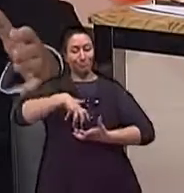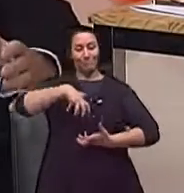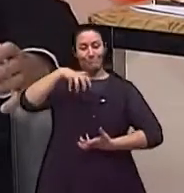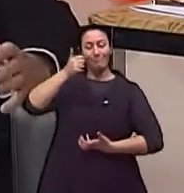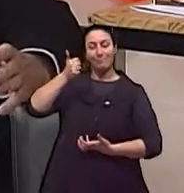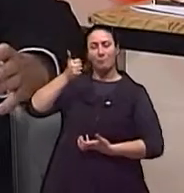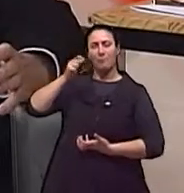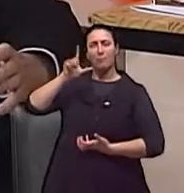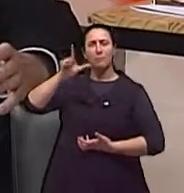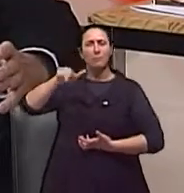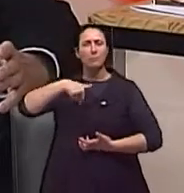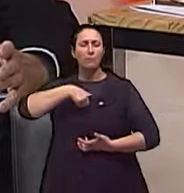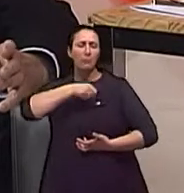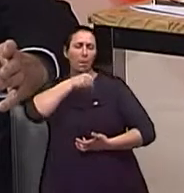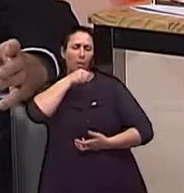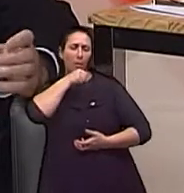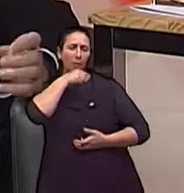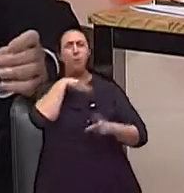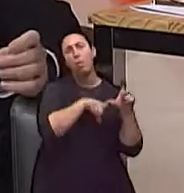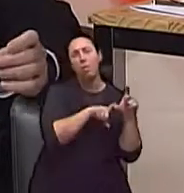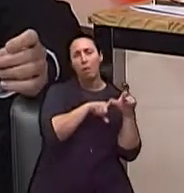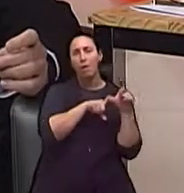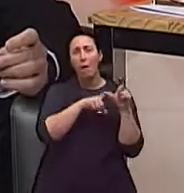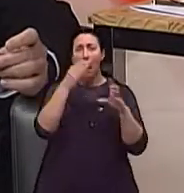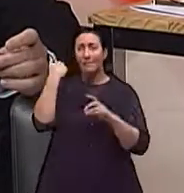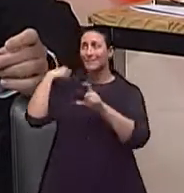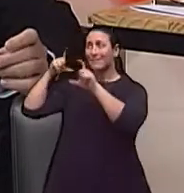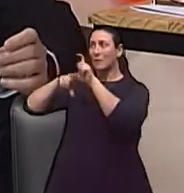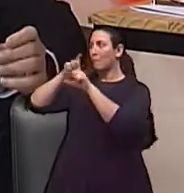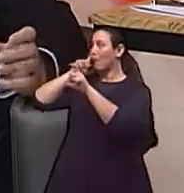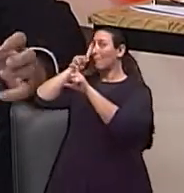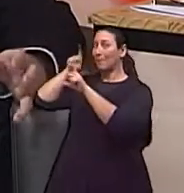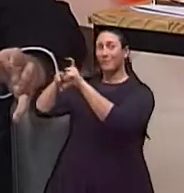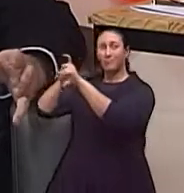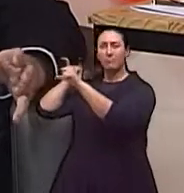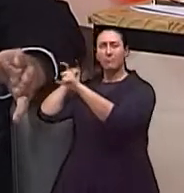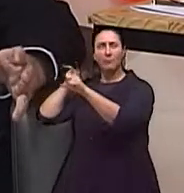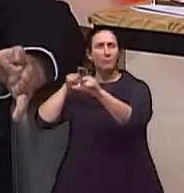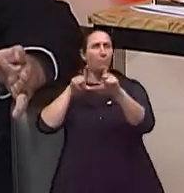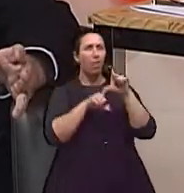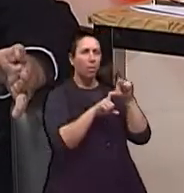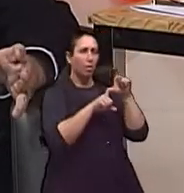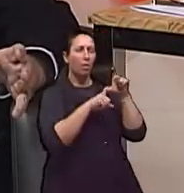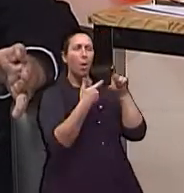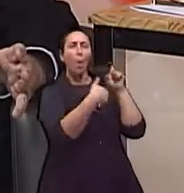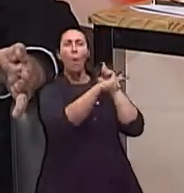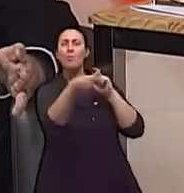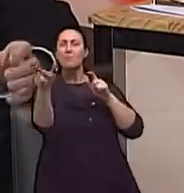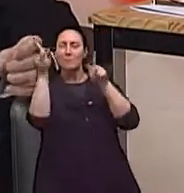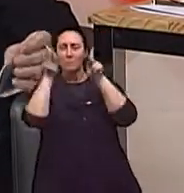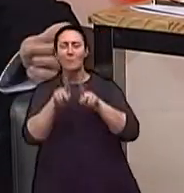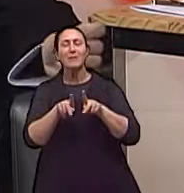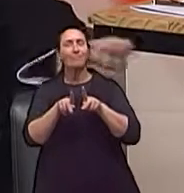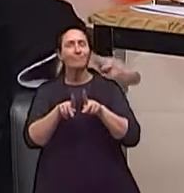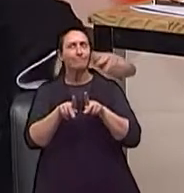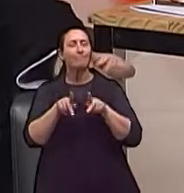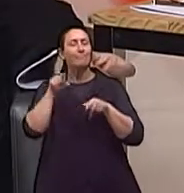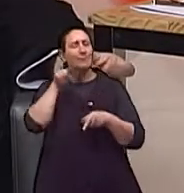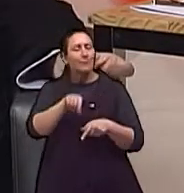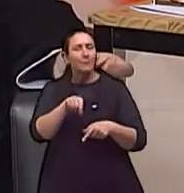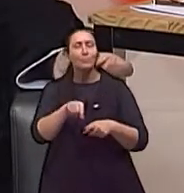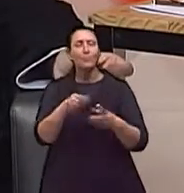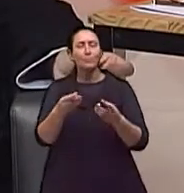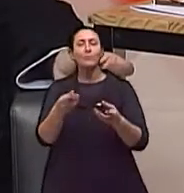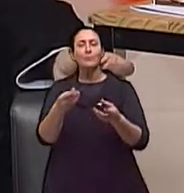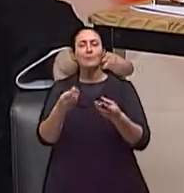que depender uhum né para algumas pessoas Esse é um processo muito difícil né pessoas que tiveram muita